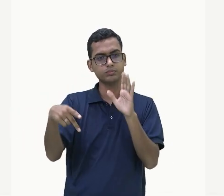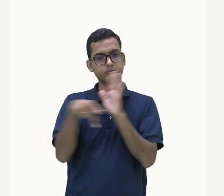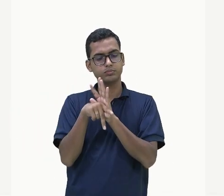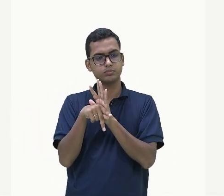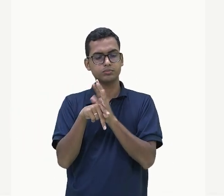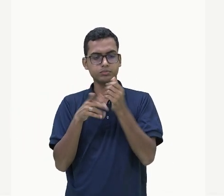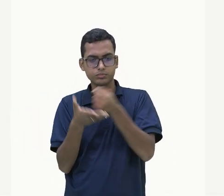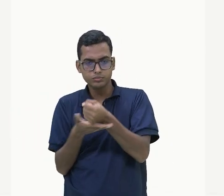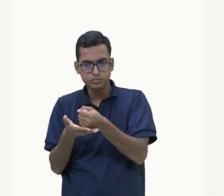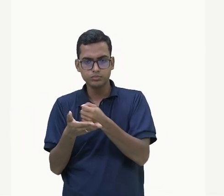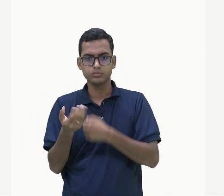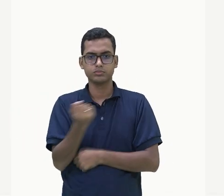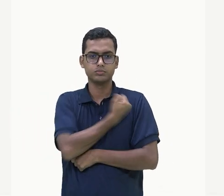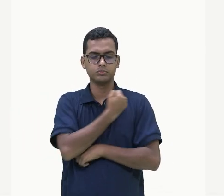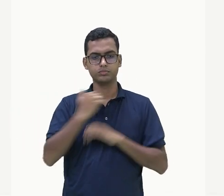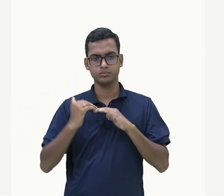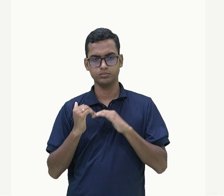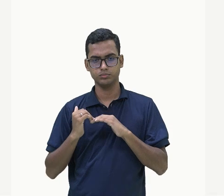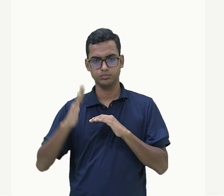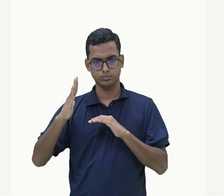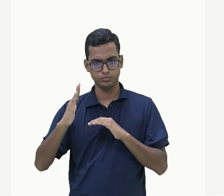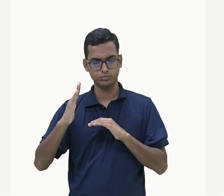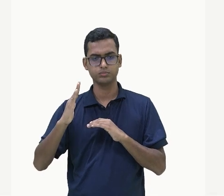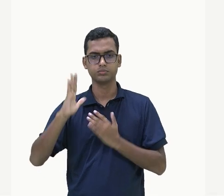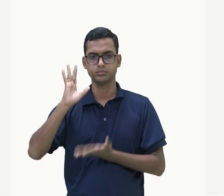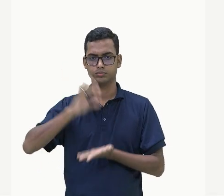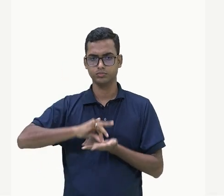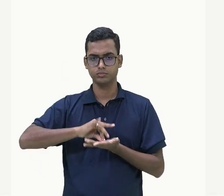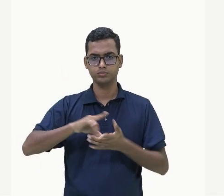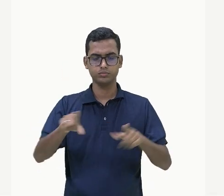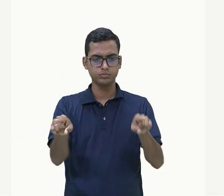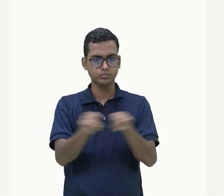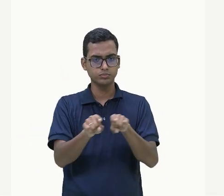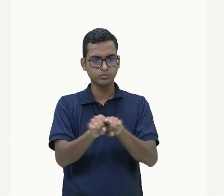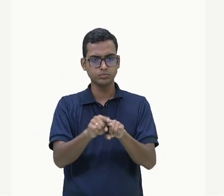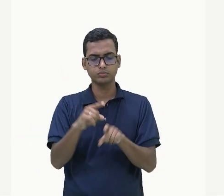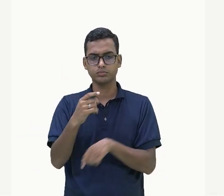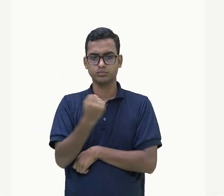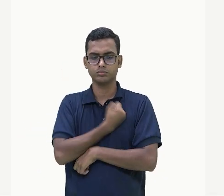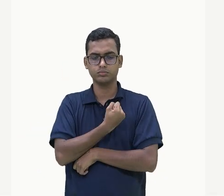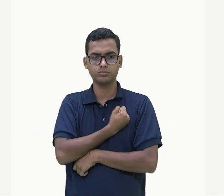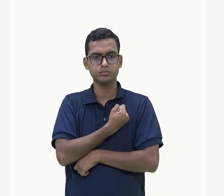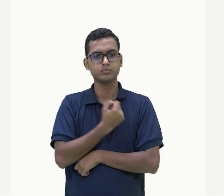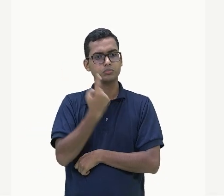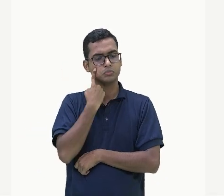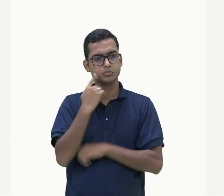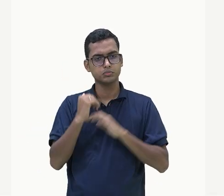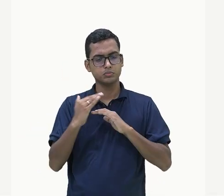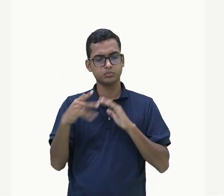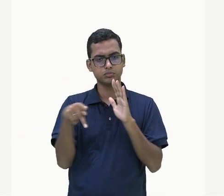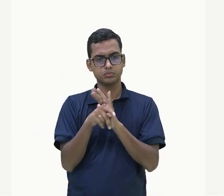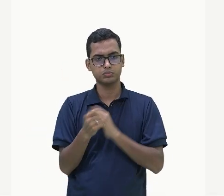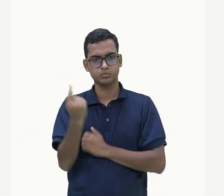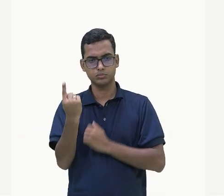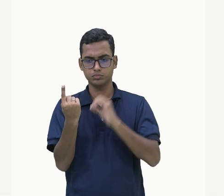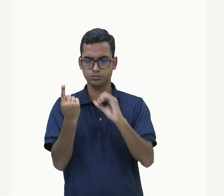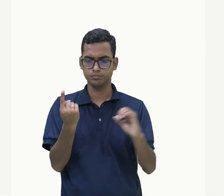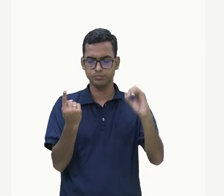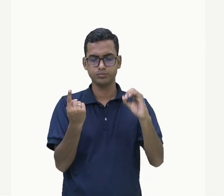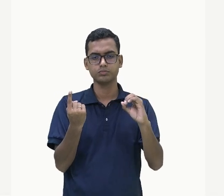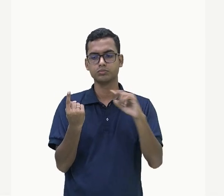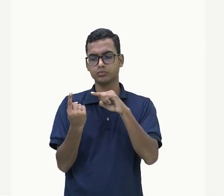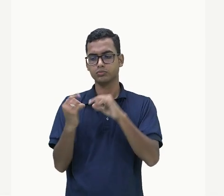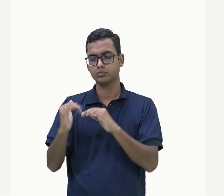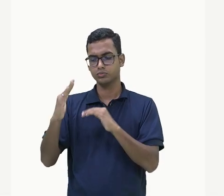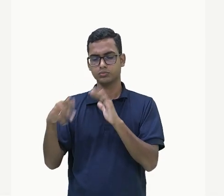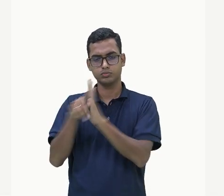gente viu agora no gráfico da função com a base 2, os números maiores do que 1 têm logaritmo positivo e os